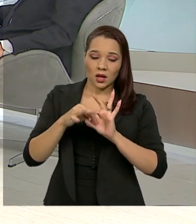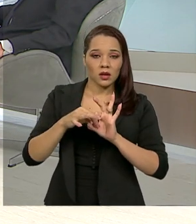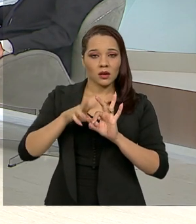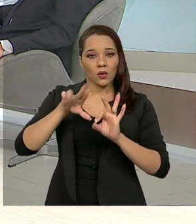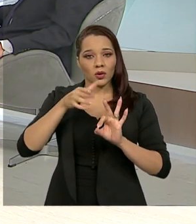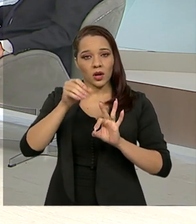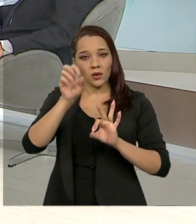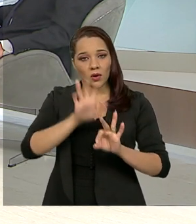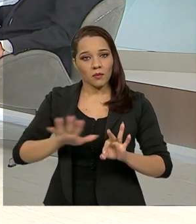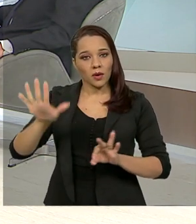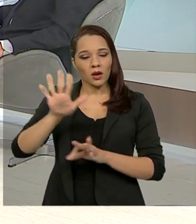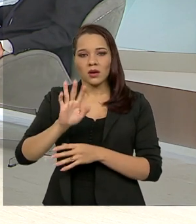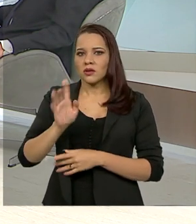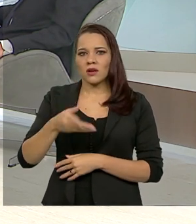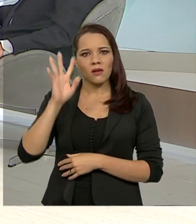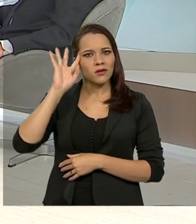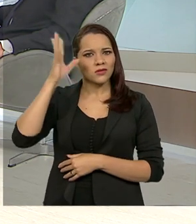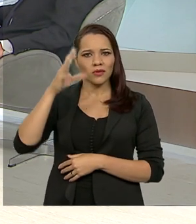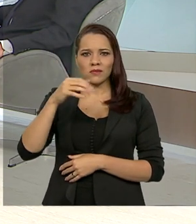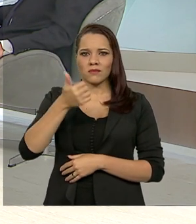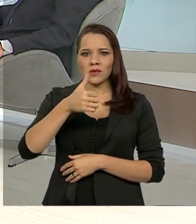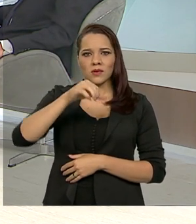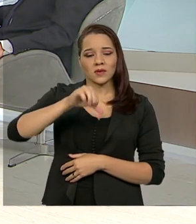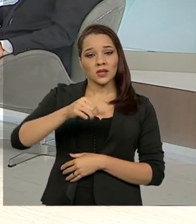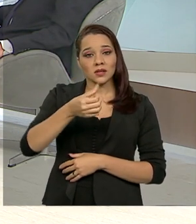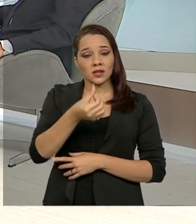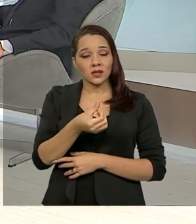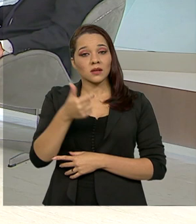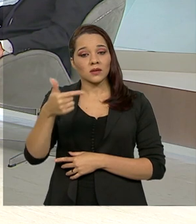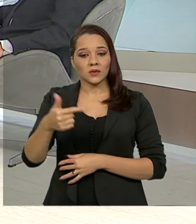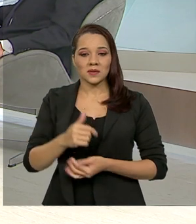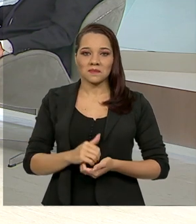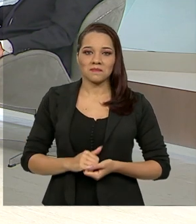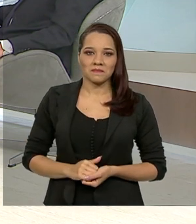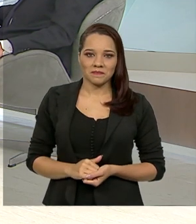está resolvida desde 1968.